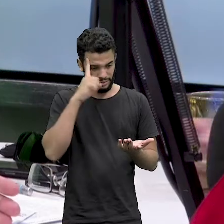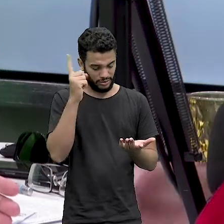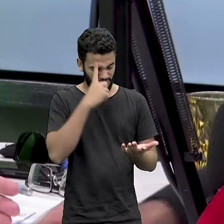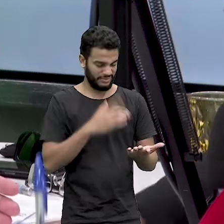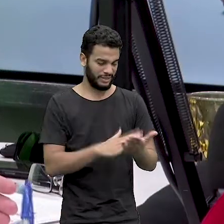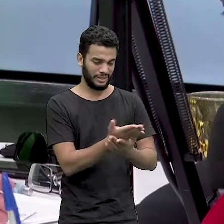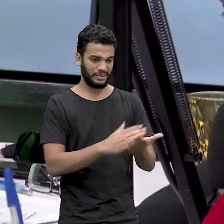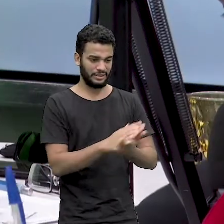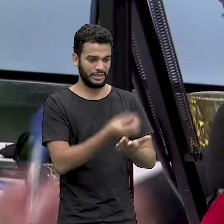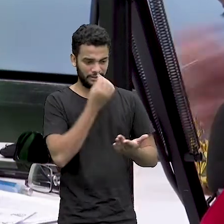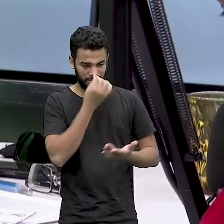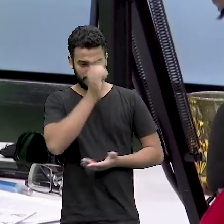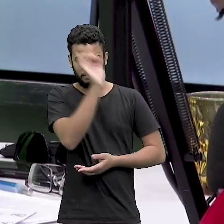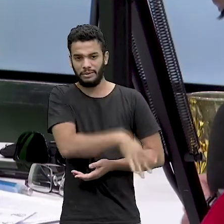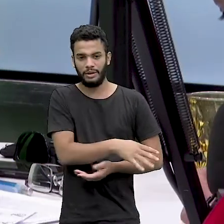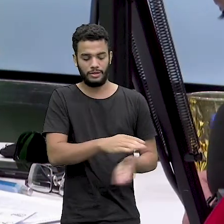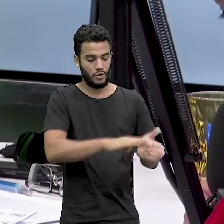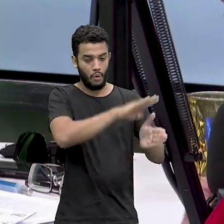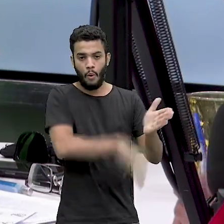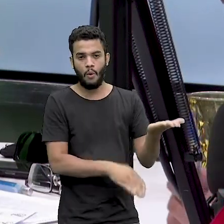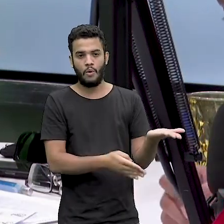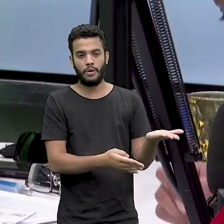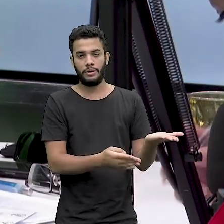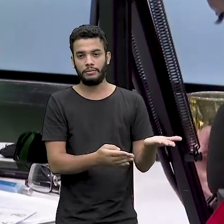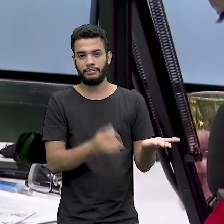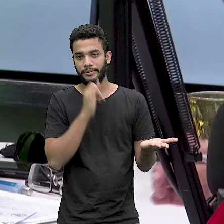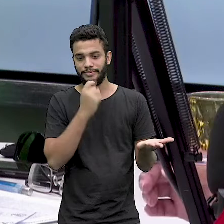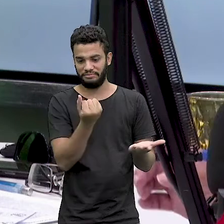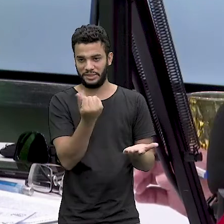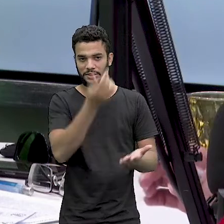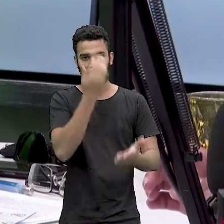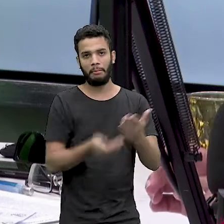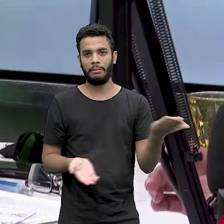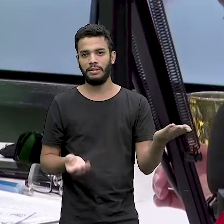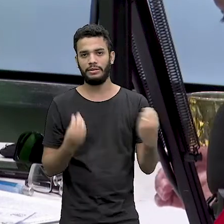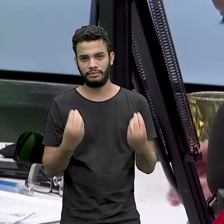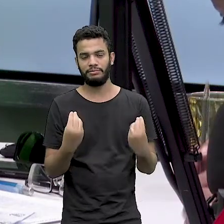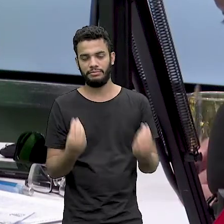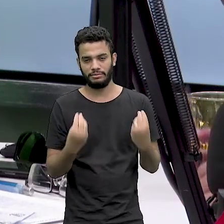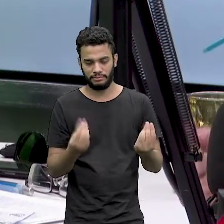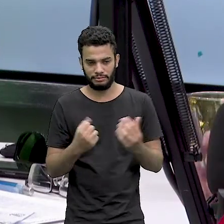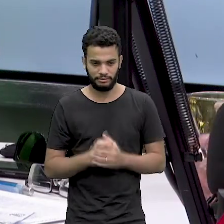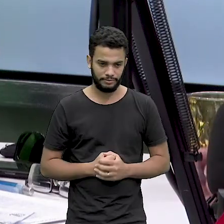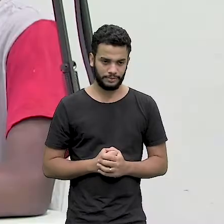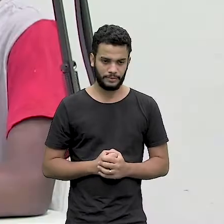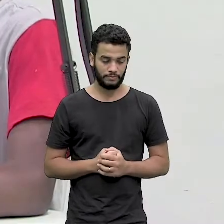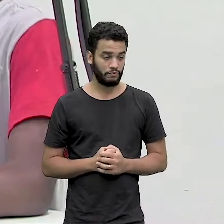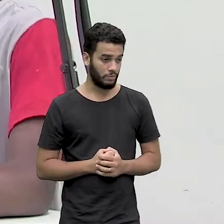superficialidade, que você teve um prazer momentâneo e aí é só entretenimento. Olha,